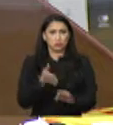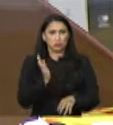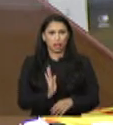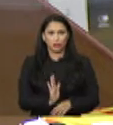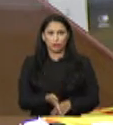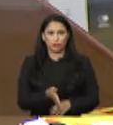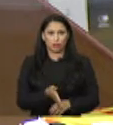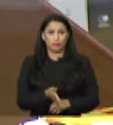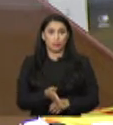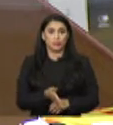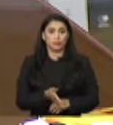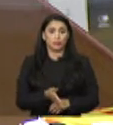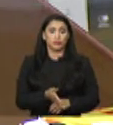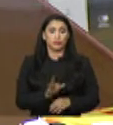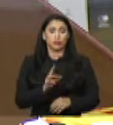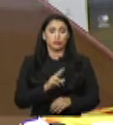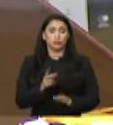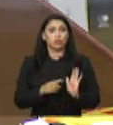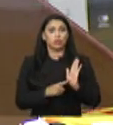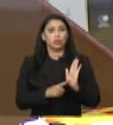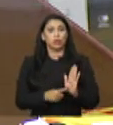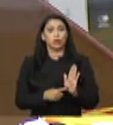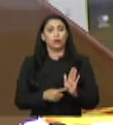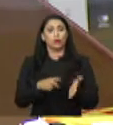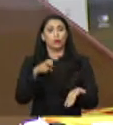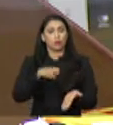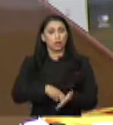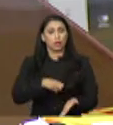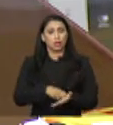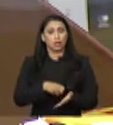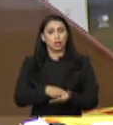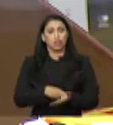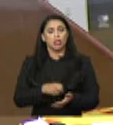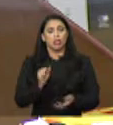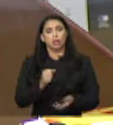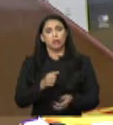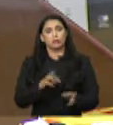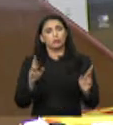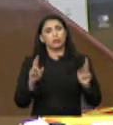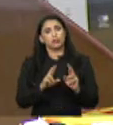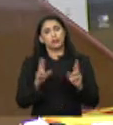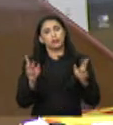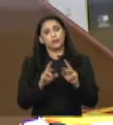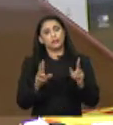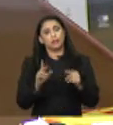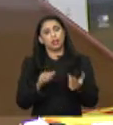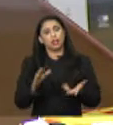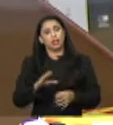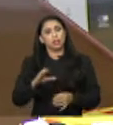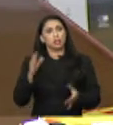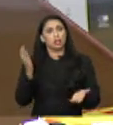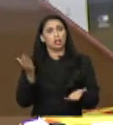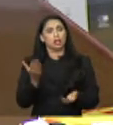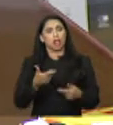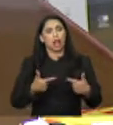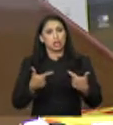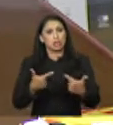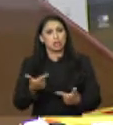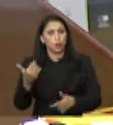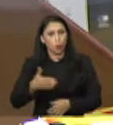a quando deixe definir como infração quando deixa de tratar o como contrário a qualquer exigência de ação omissão